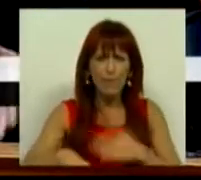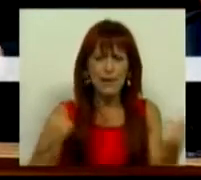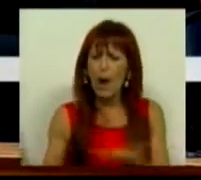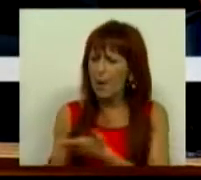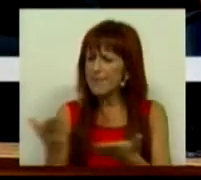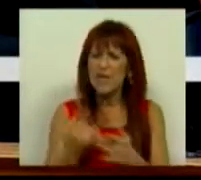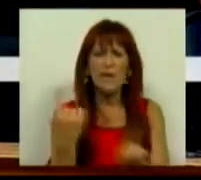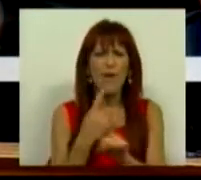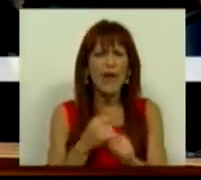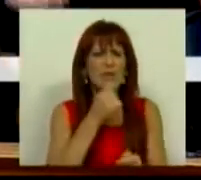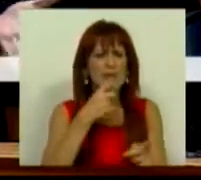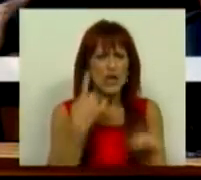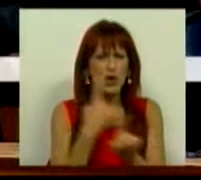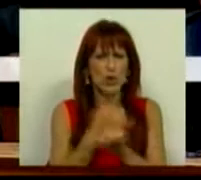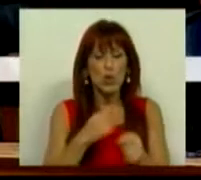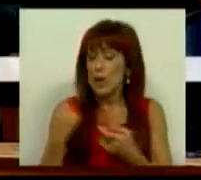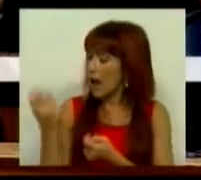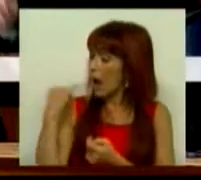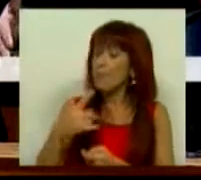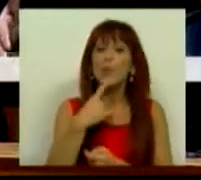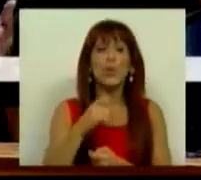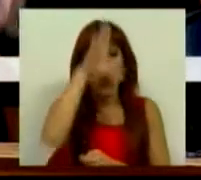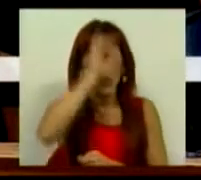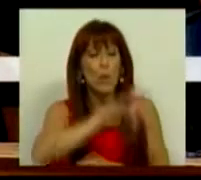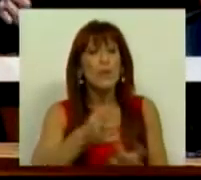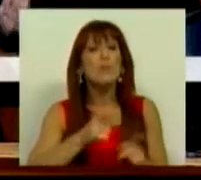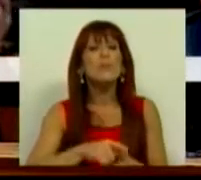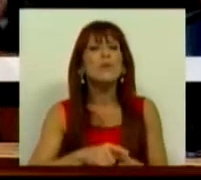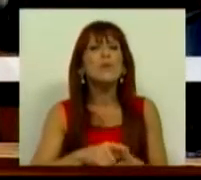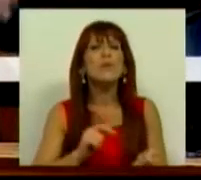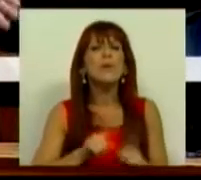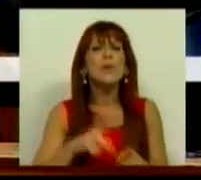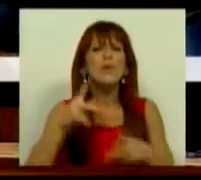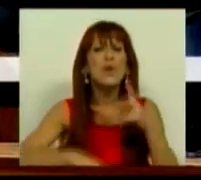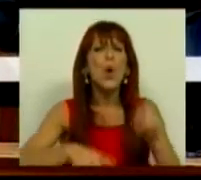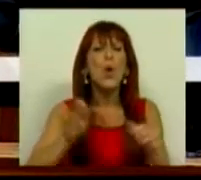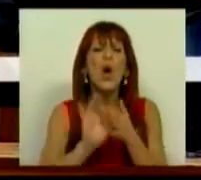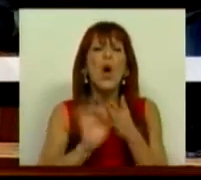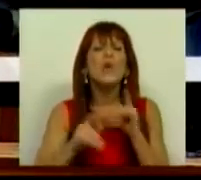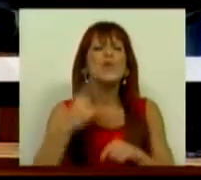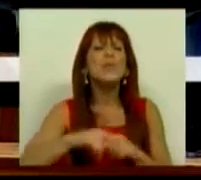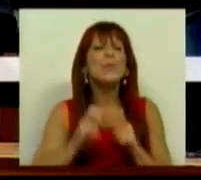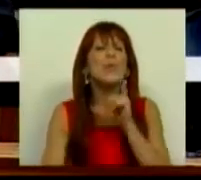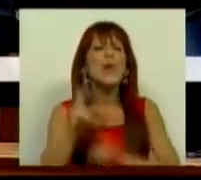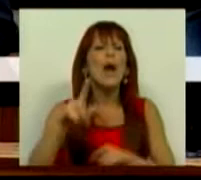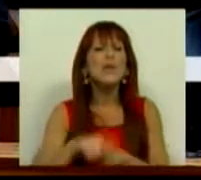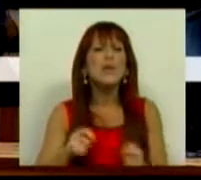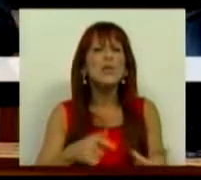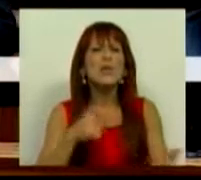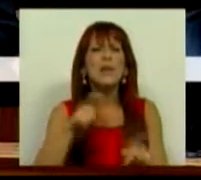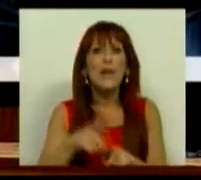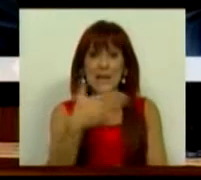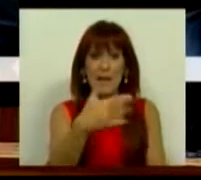tem apresentado várias medidas, ainda agora recentemente perguntou ao Governo o detalhe dos cortes feitos nessas rendas excessivas por operador.